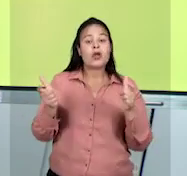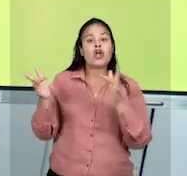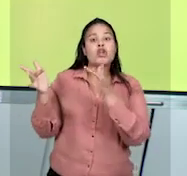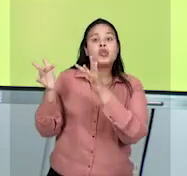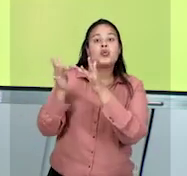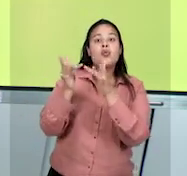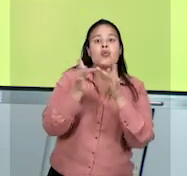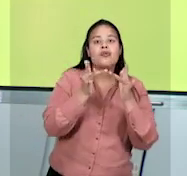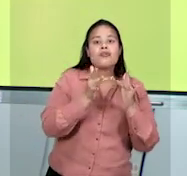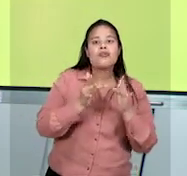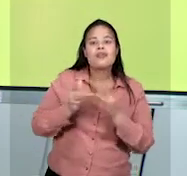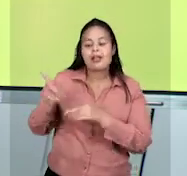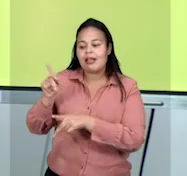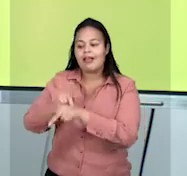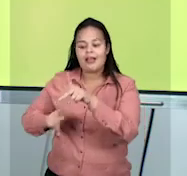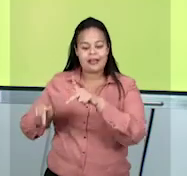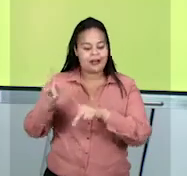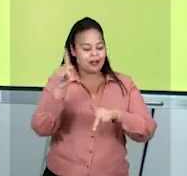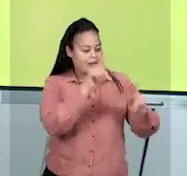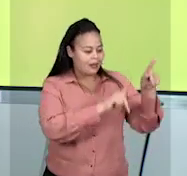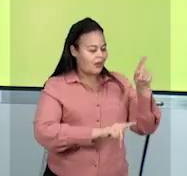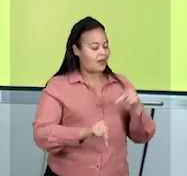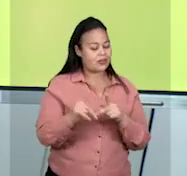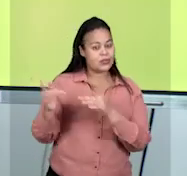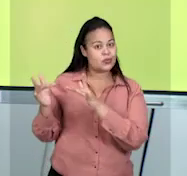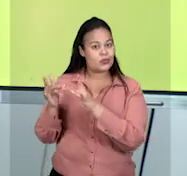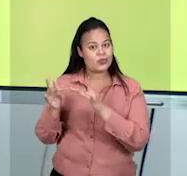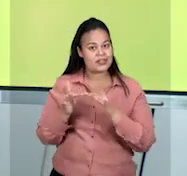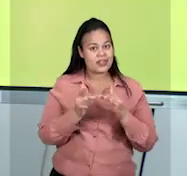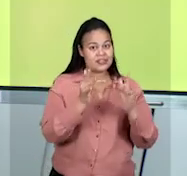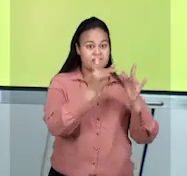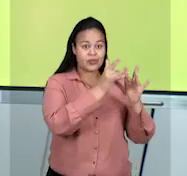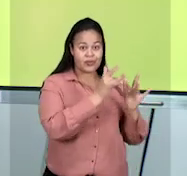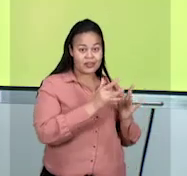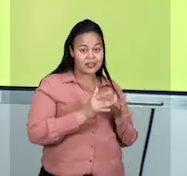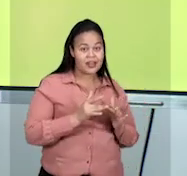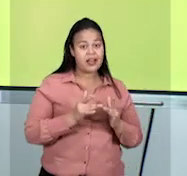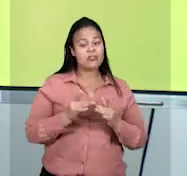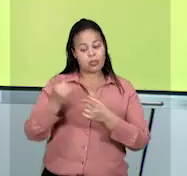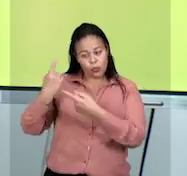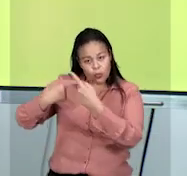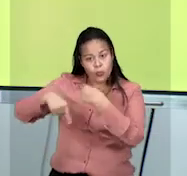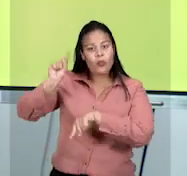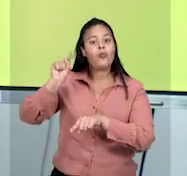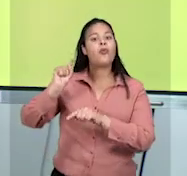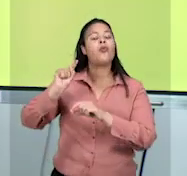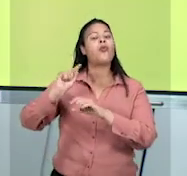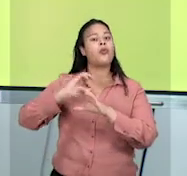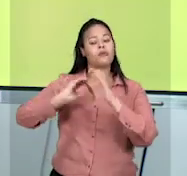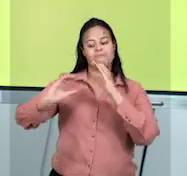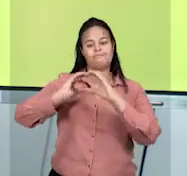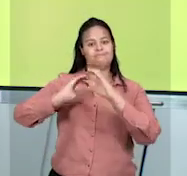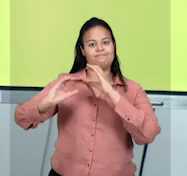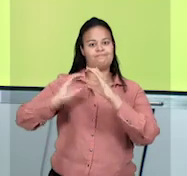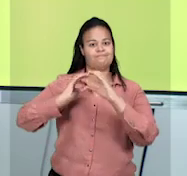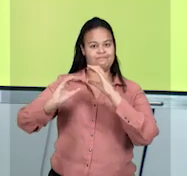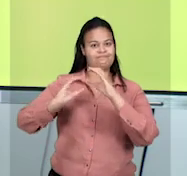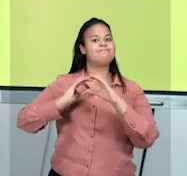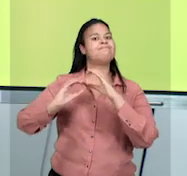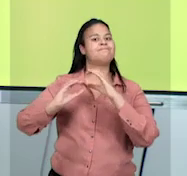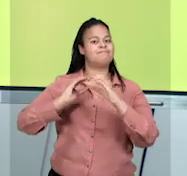contato dos povos, que vai ser uma coisa mais ampliada, então nós vamos ter uma evolução dos meios de comunicação,